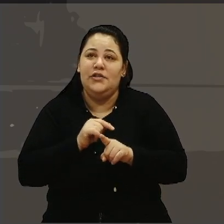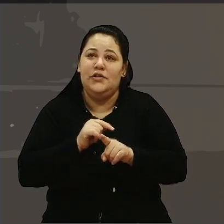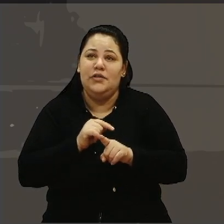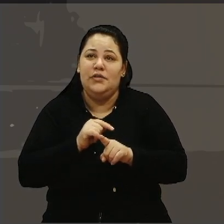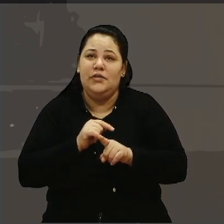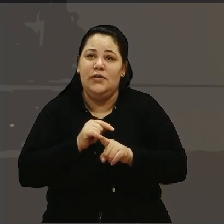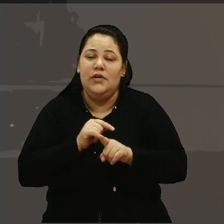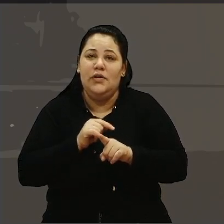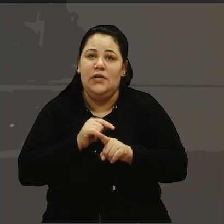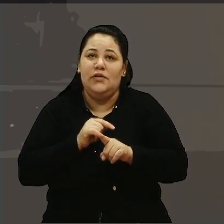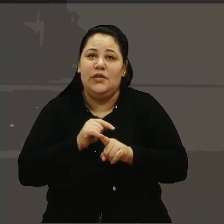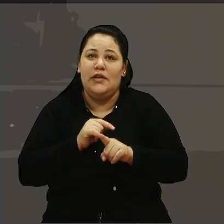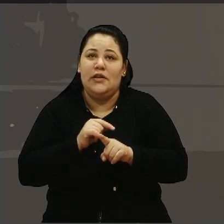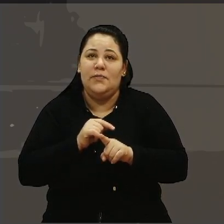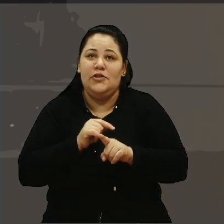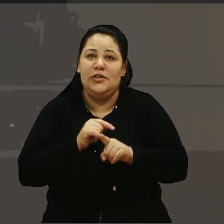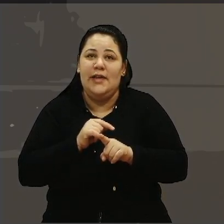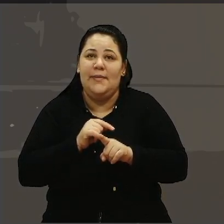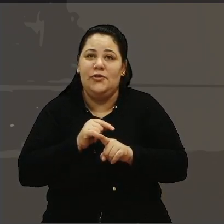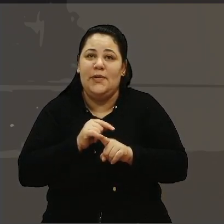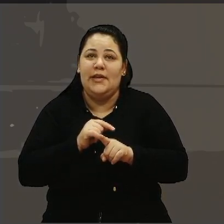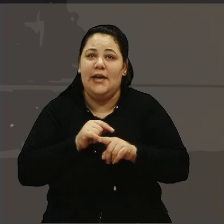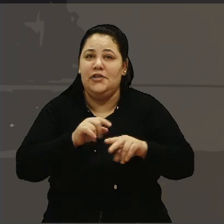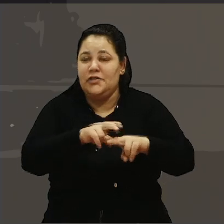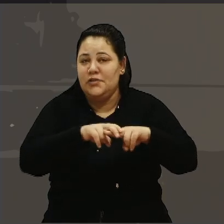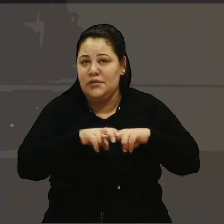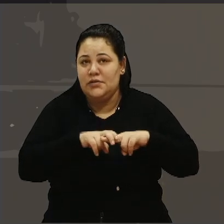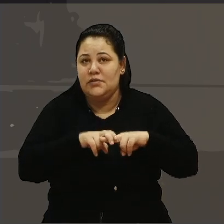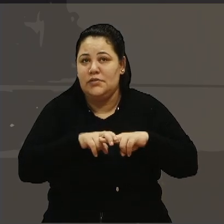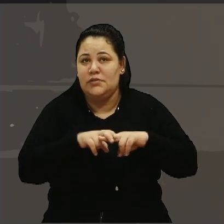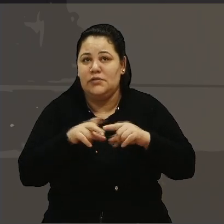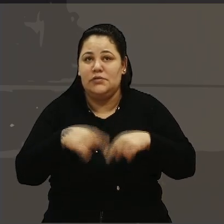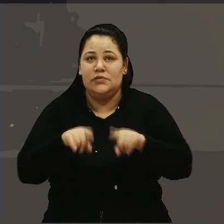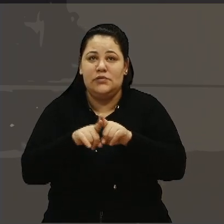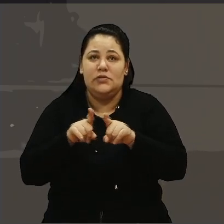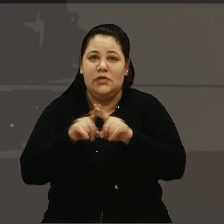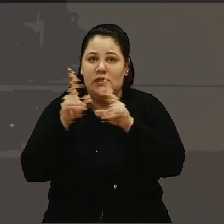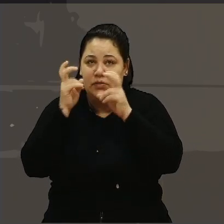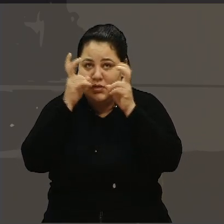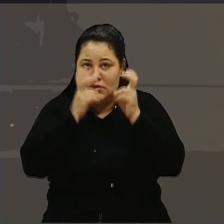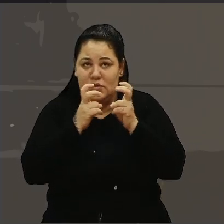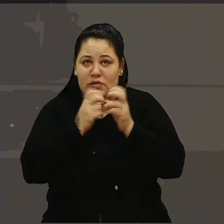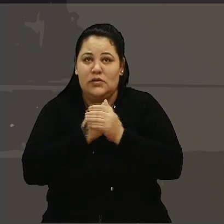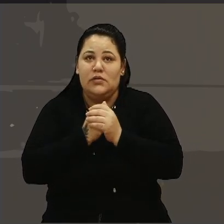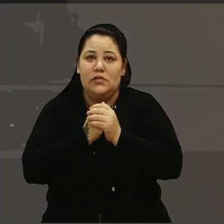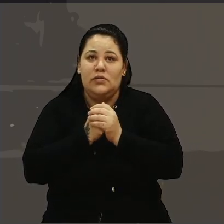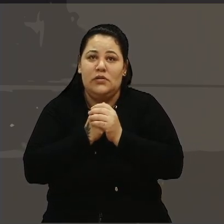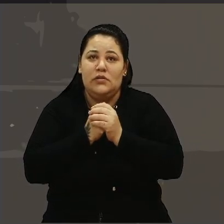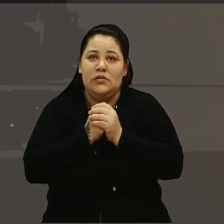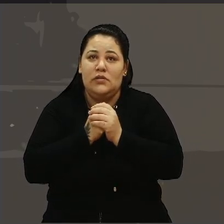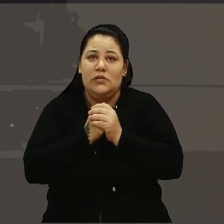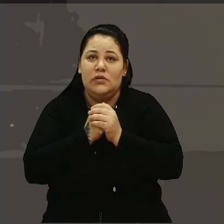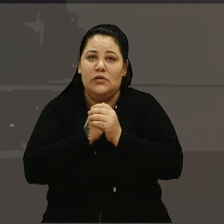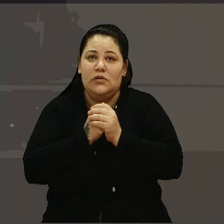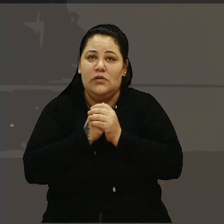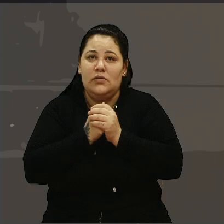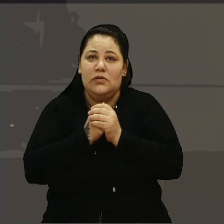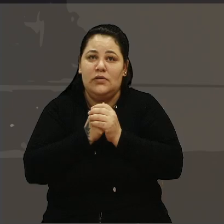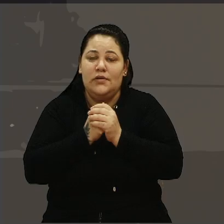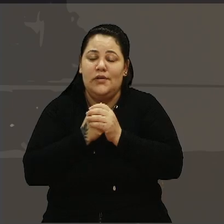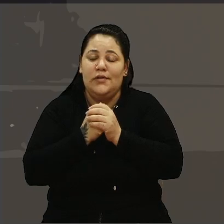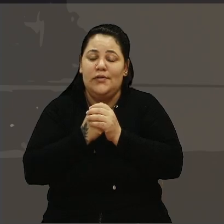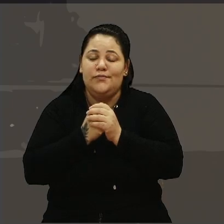por isso, acaba favorecendo também com que esses idosos se isolem em